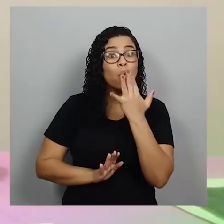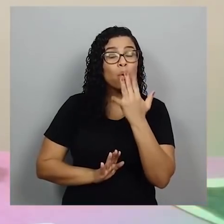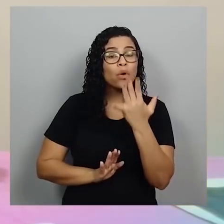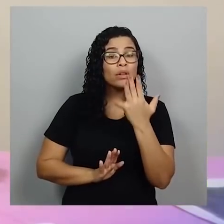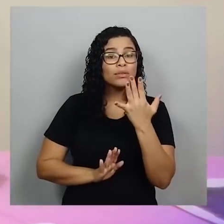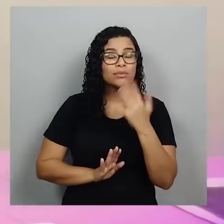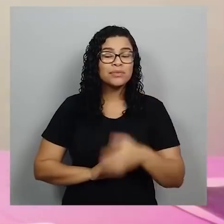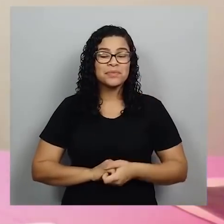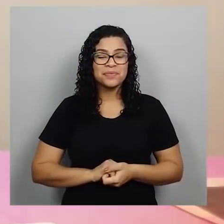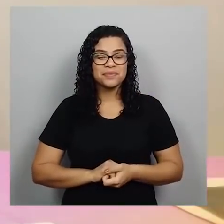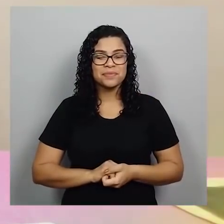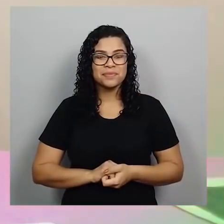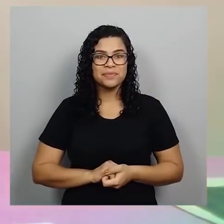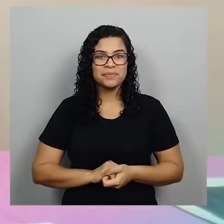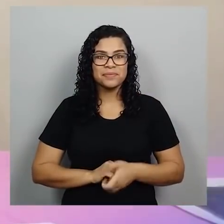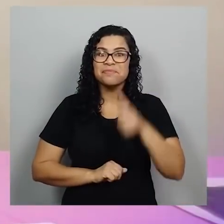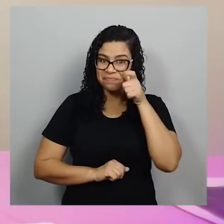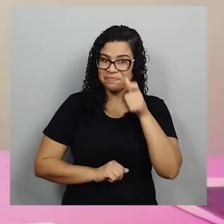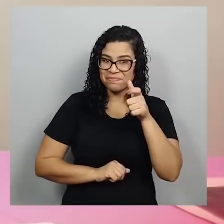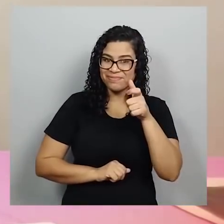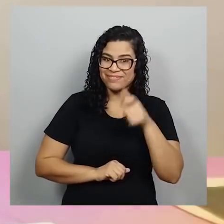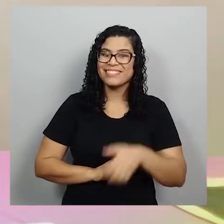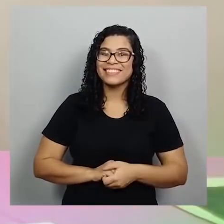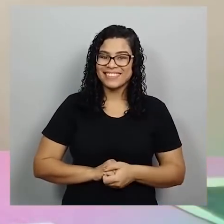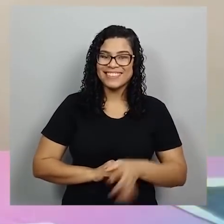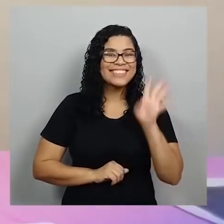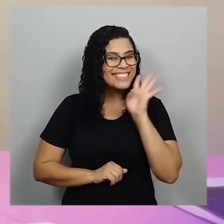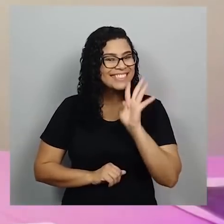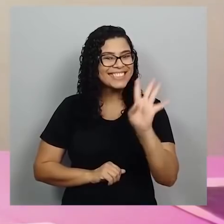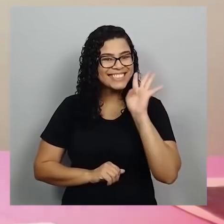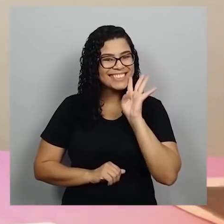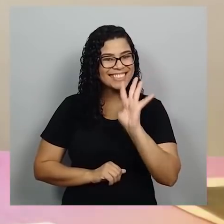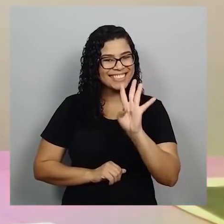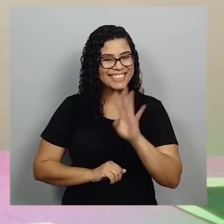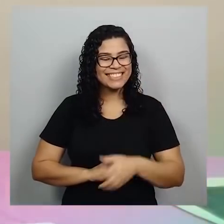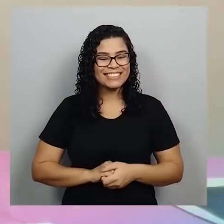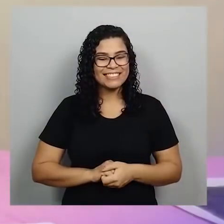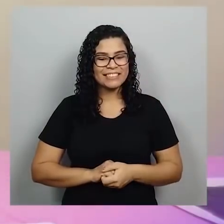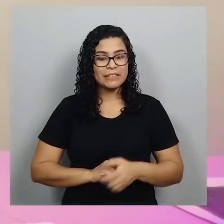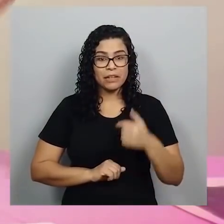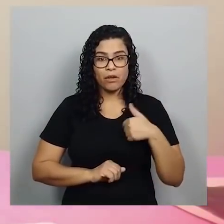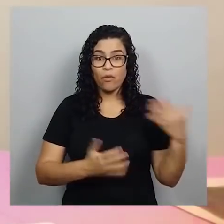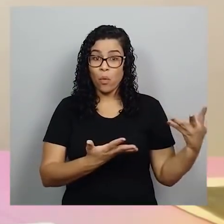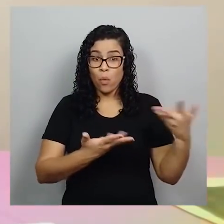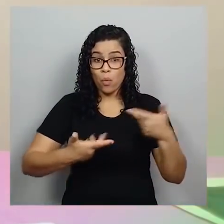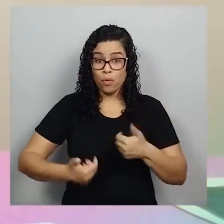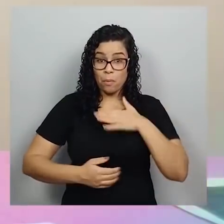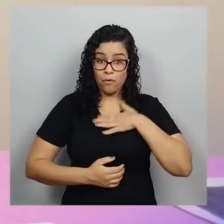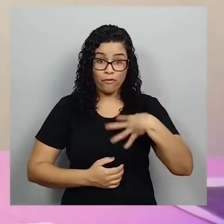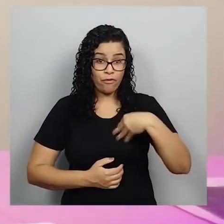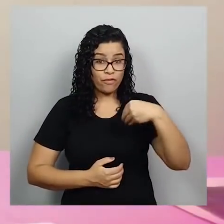colorido. Acharam interessante? Legal, né? Eu vou convidar